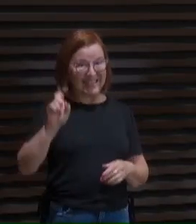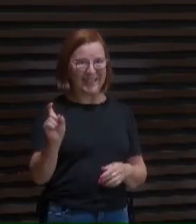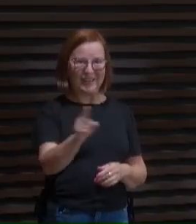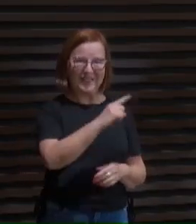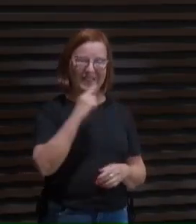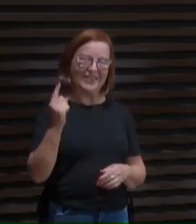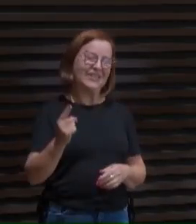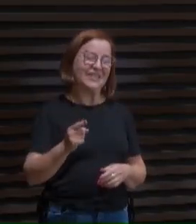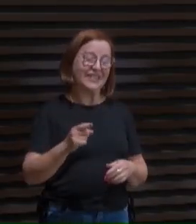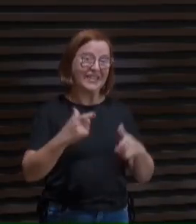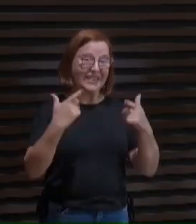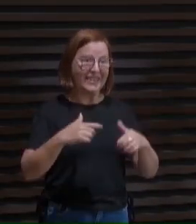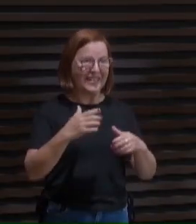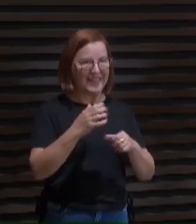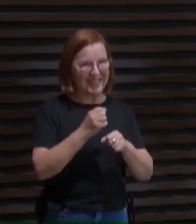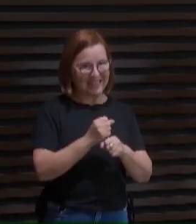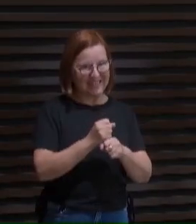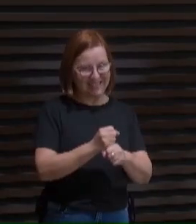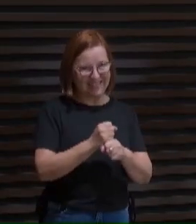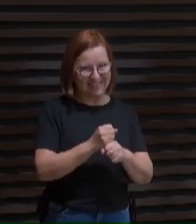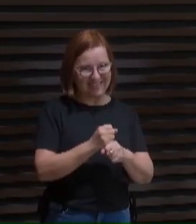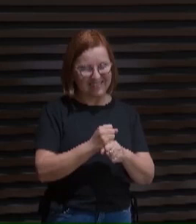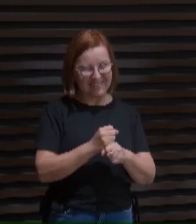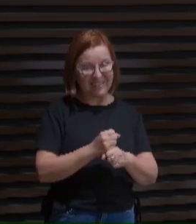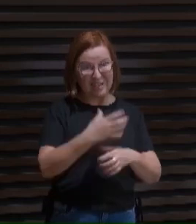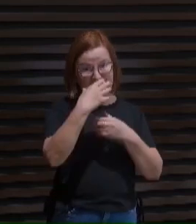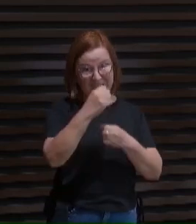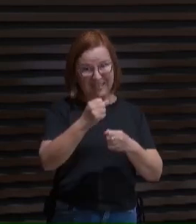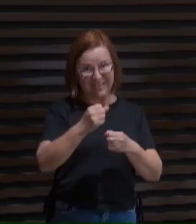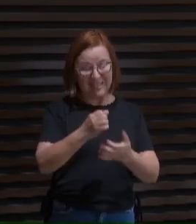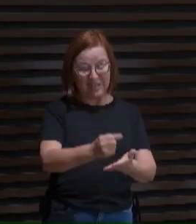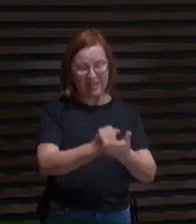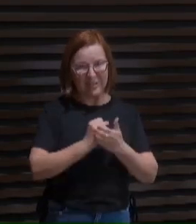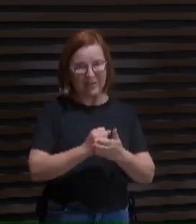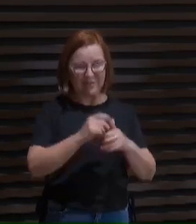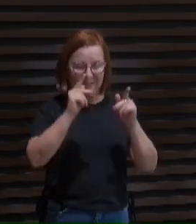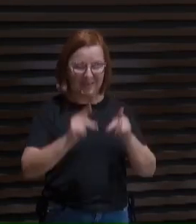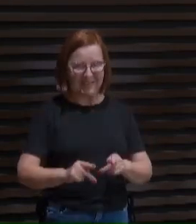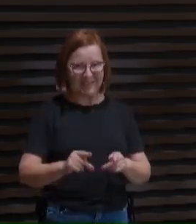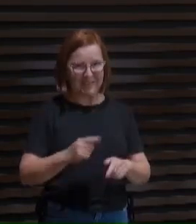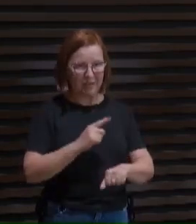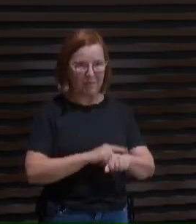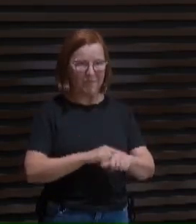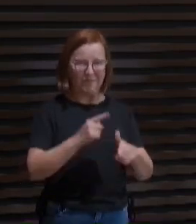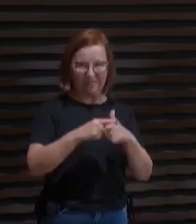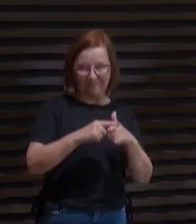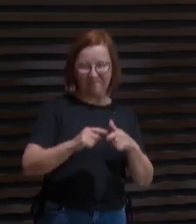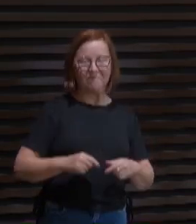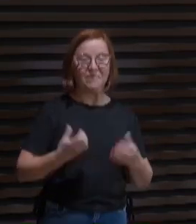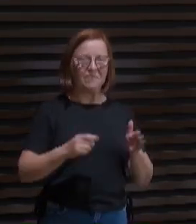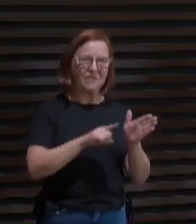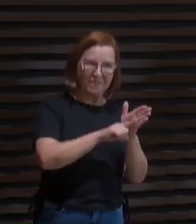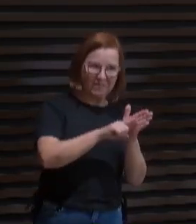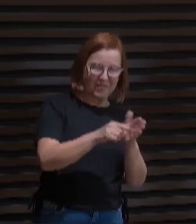e fortaleza e socorro bem presente nas tribulações. E eu queria fazer essa pergunta para você